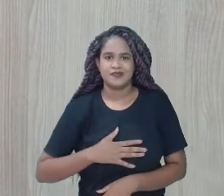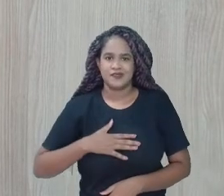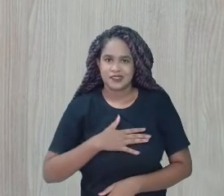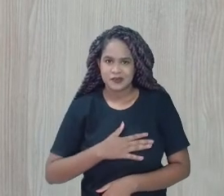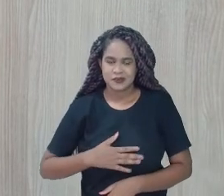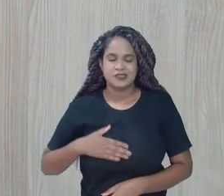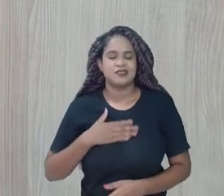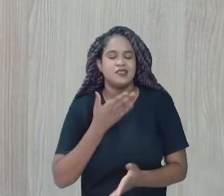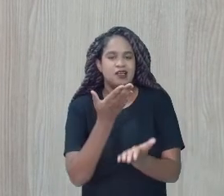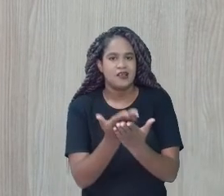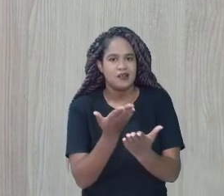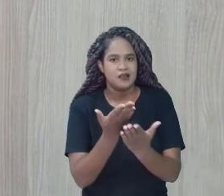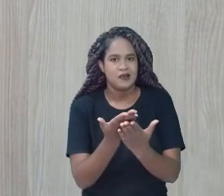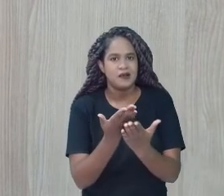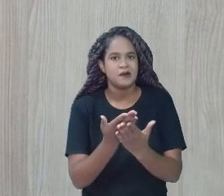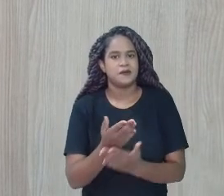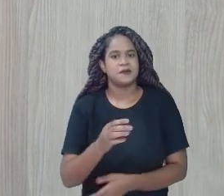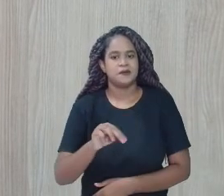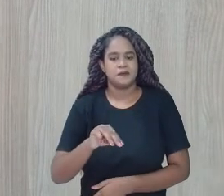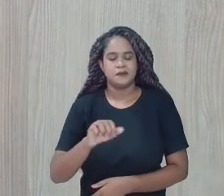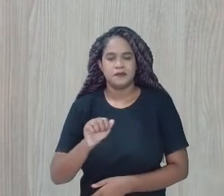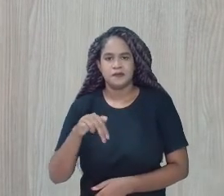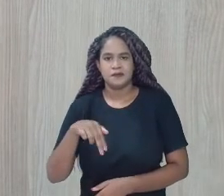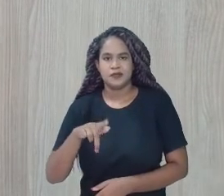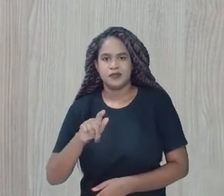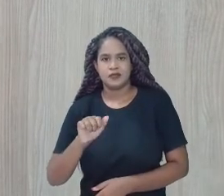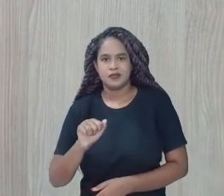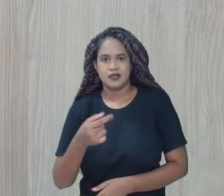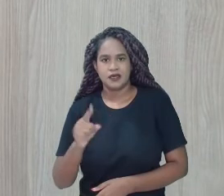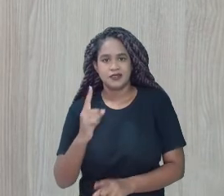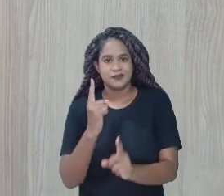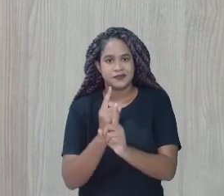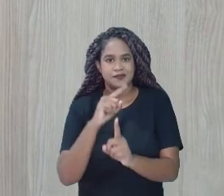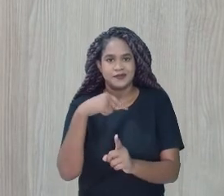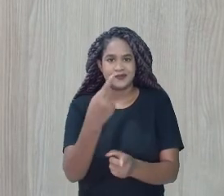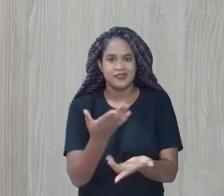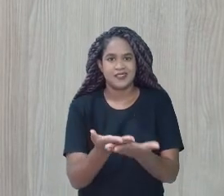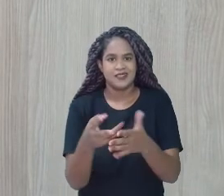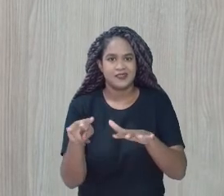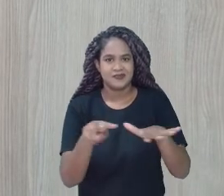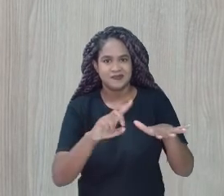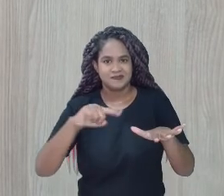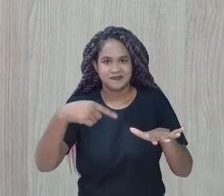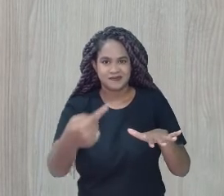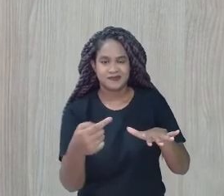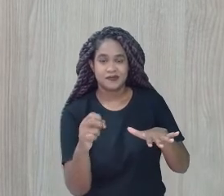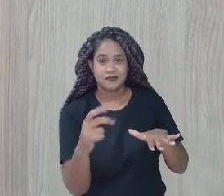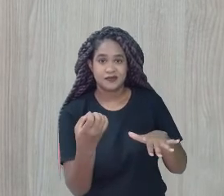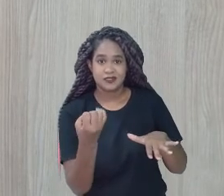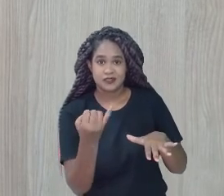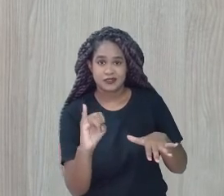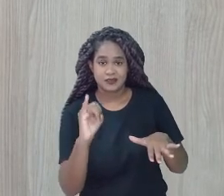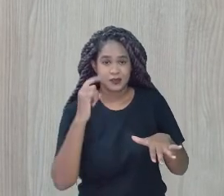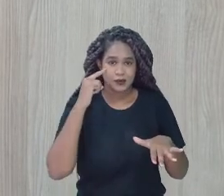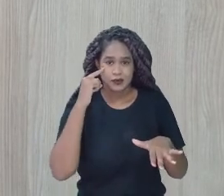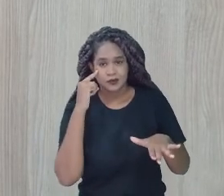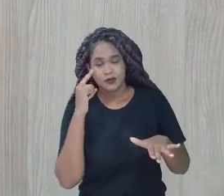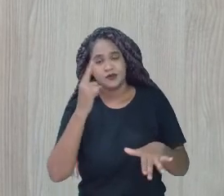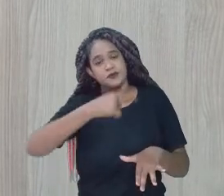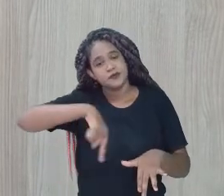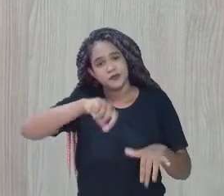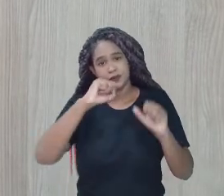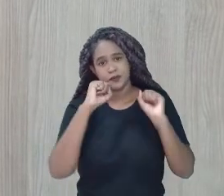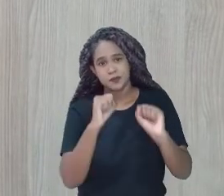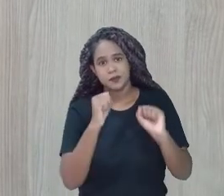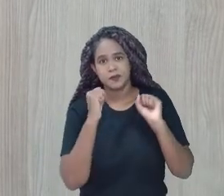de mangá, né? Aí a gente se vê na próxima aula, na semana que vem, tá certo? Qualquer dúvida, lembrando que vocês sempre